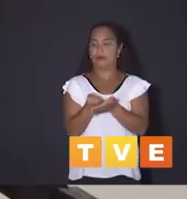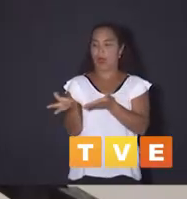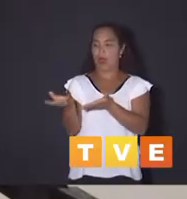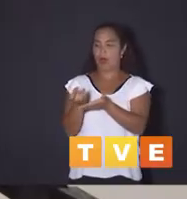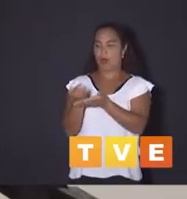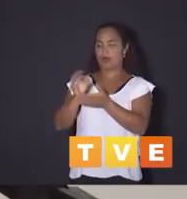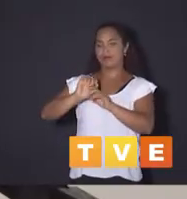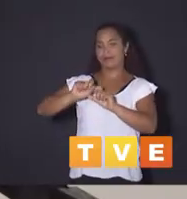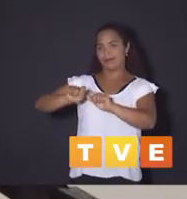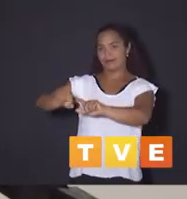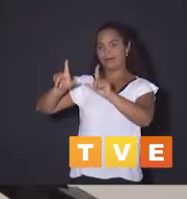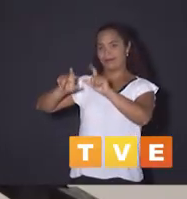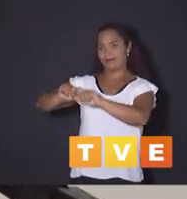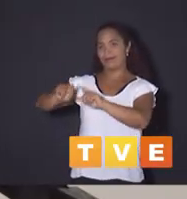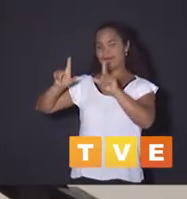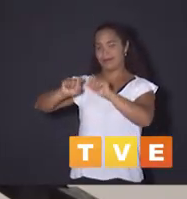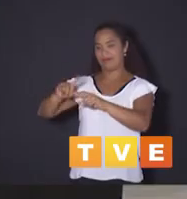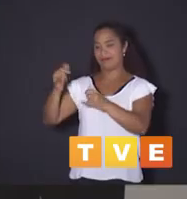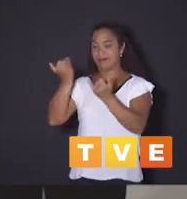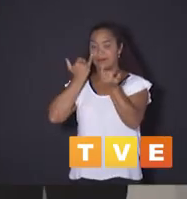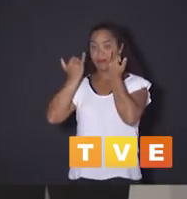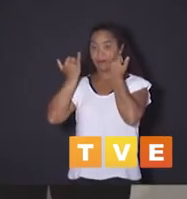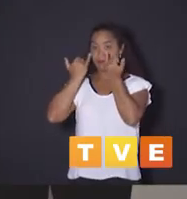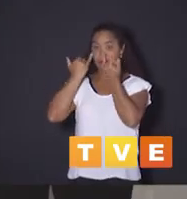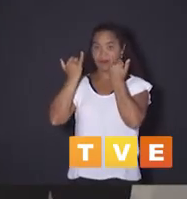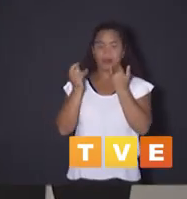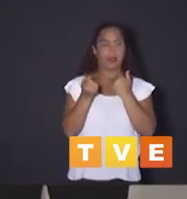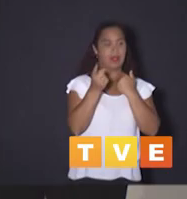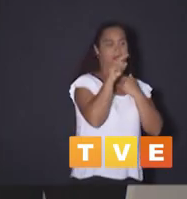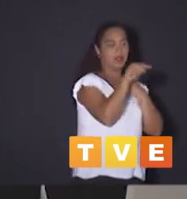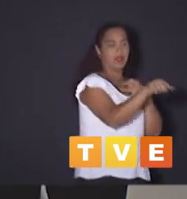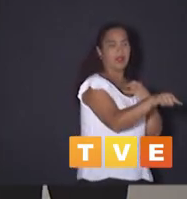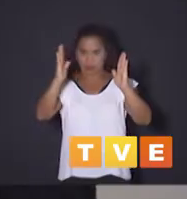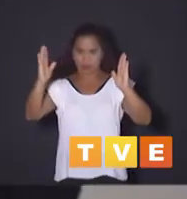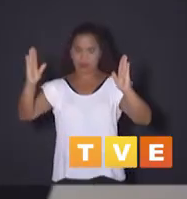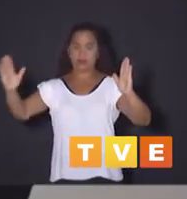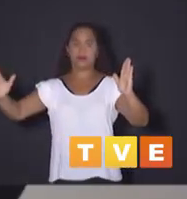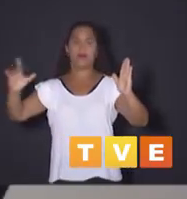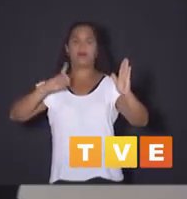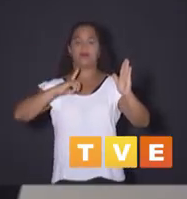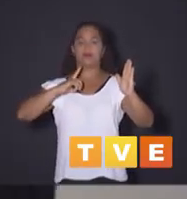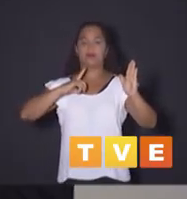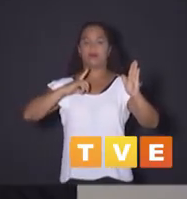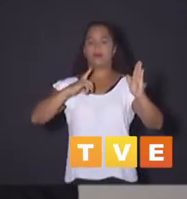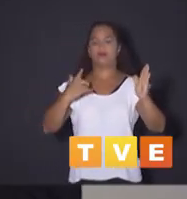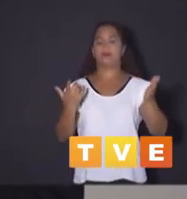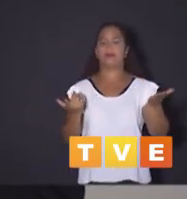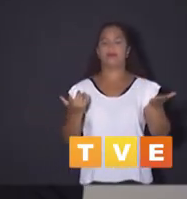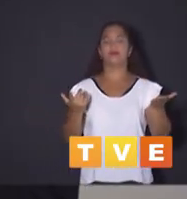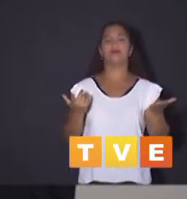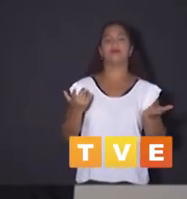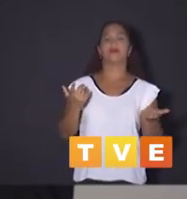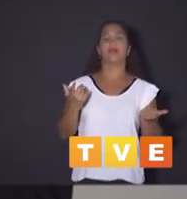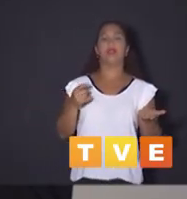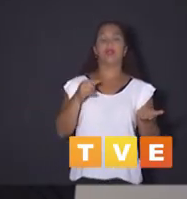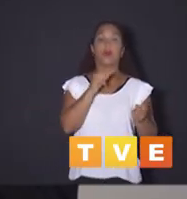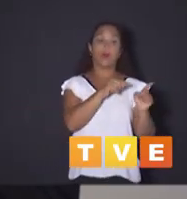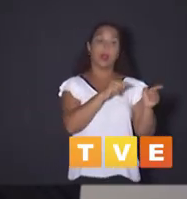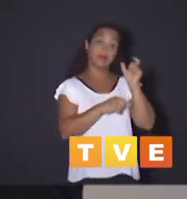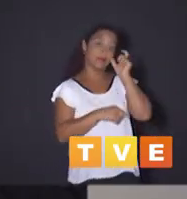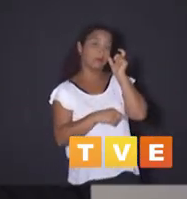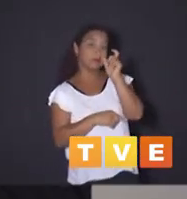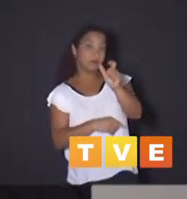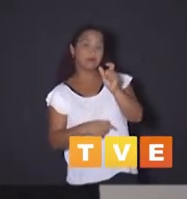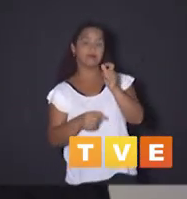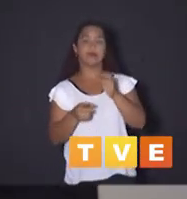fazer sentido para você mas que pra eles fazem apenas no sentido econômico e esse aspecto comercial é de certa